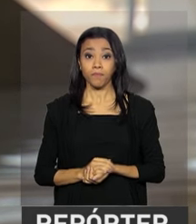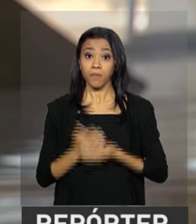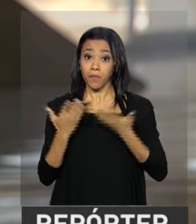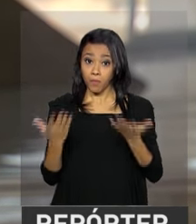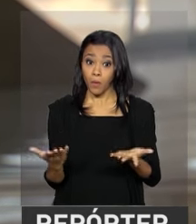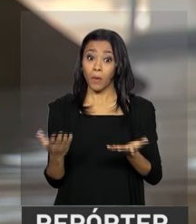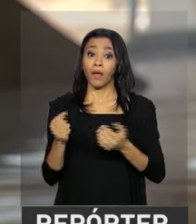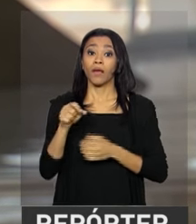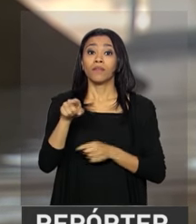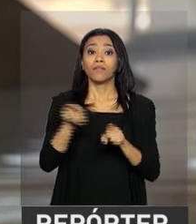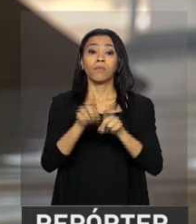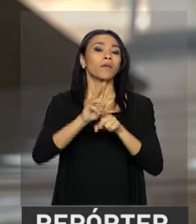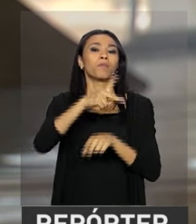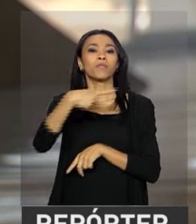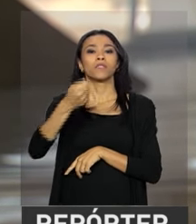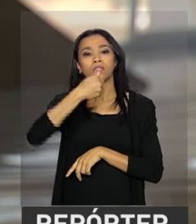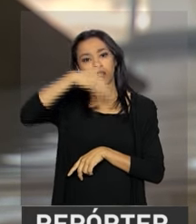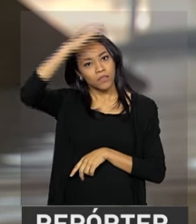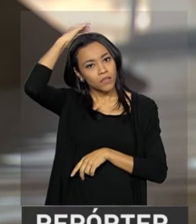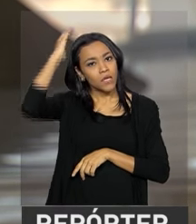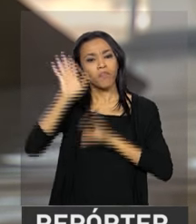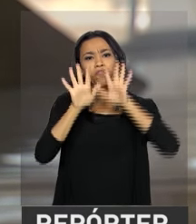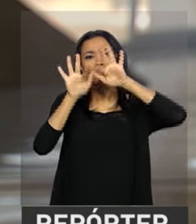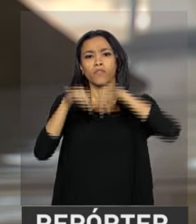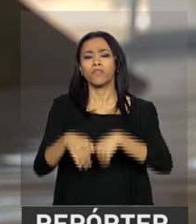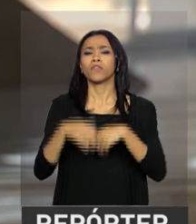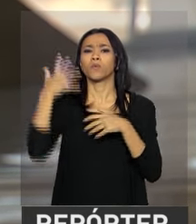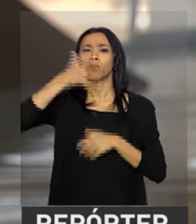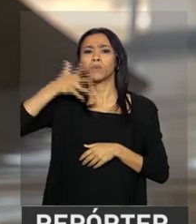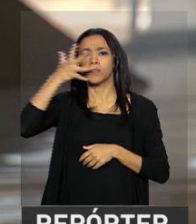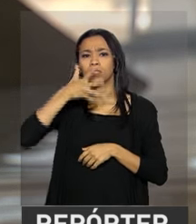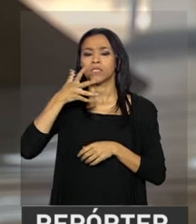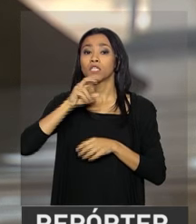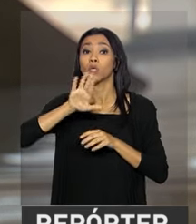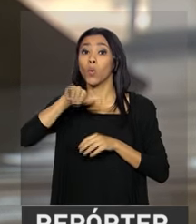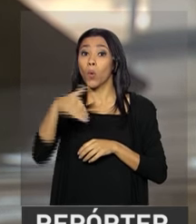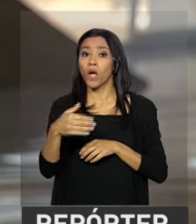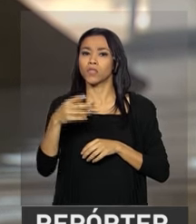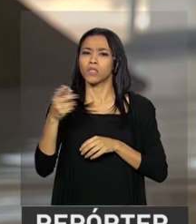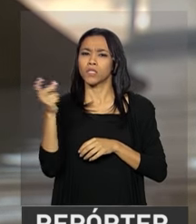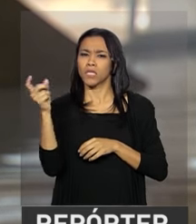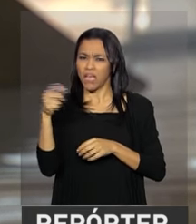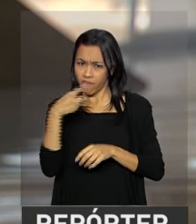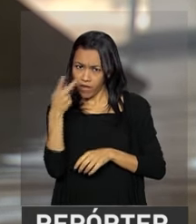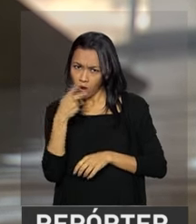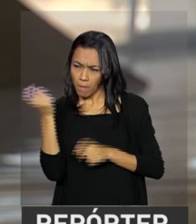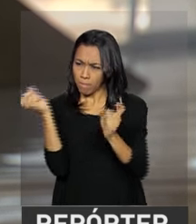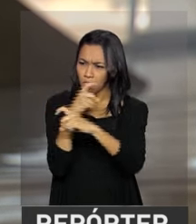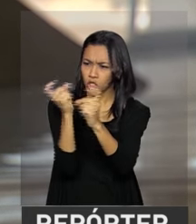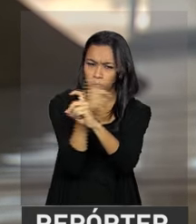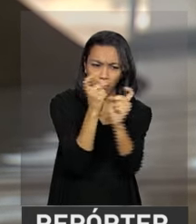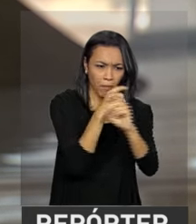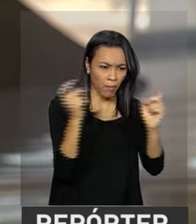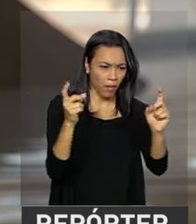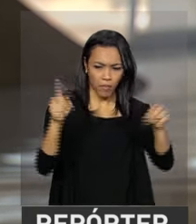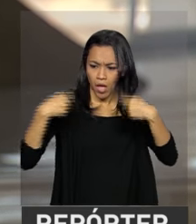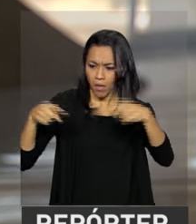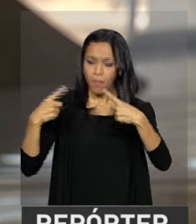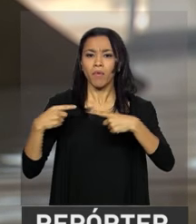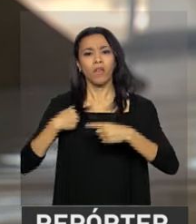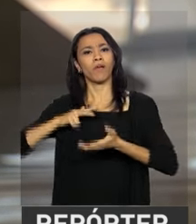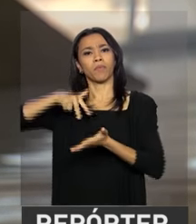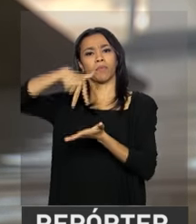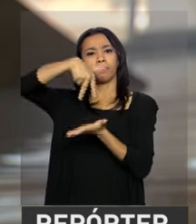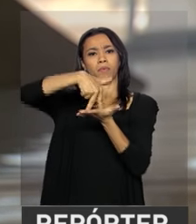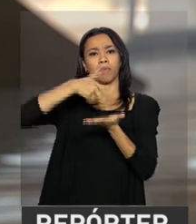Bom, Michel Temer finalizou esse pronunciamento dizendo que quando surgirem afirmações dessa natureza, ele virá a público para